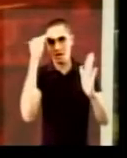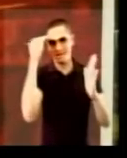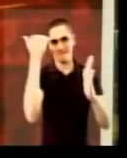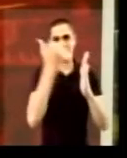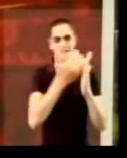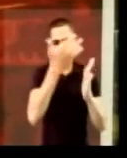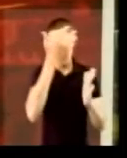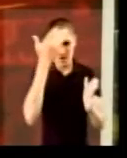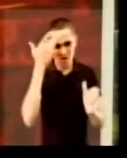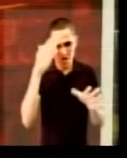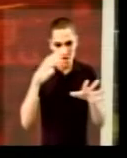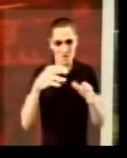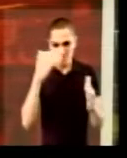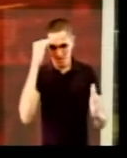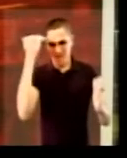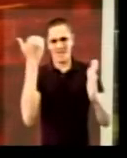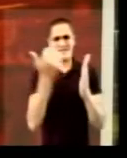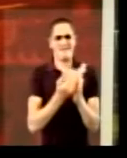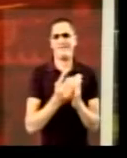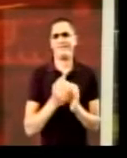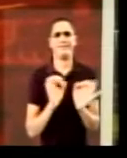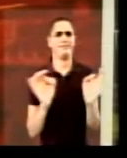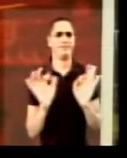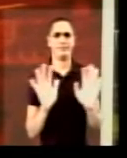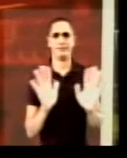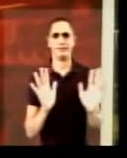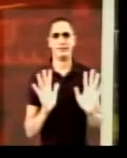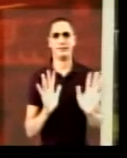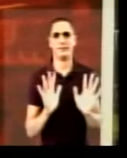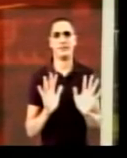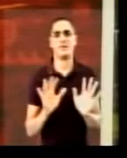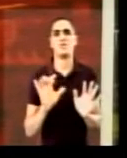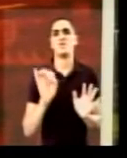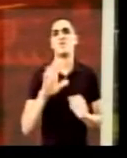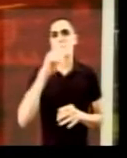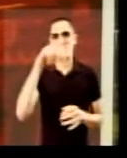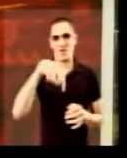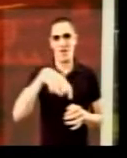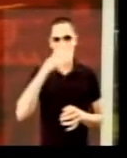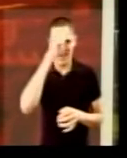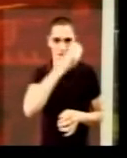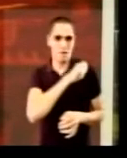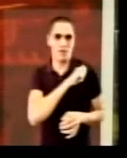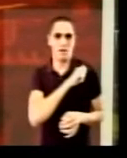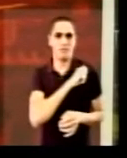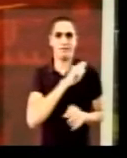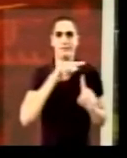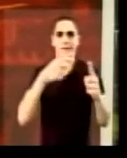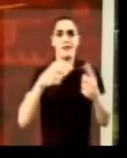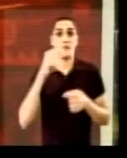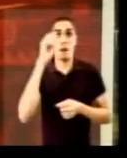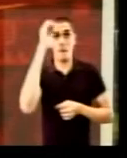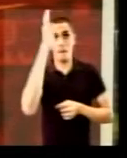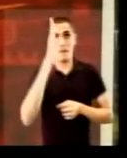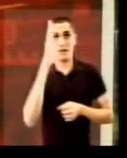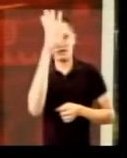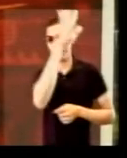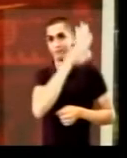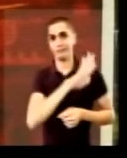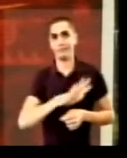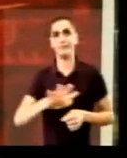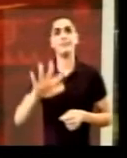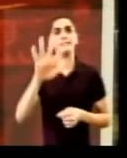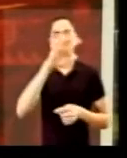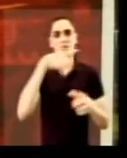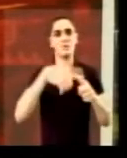nesse país. Não só Rio Preto, Brasil todo. Nós vamos ver a repercussão disso